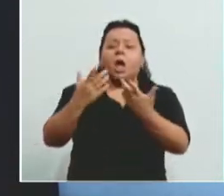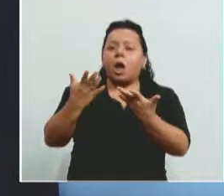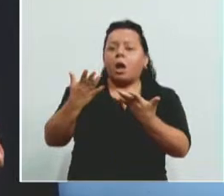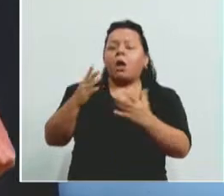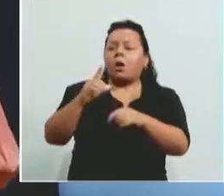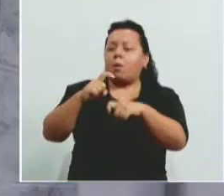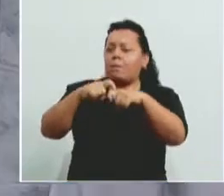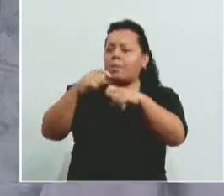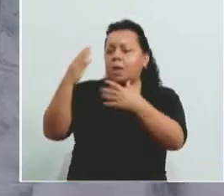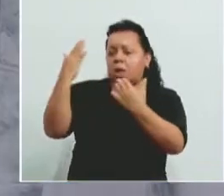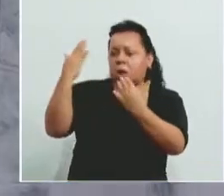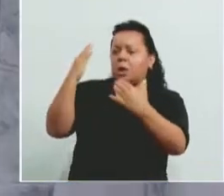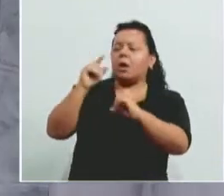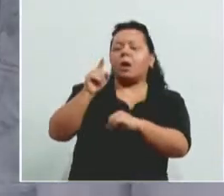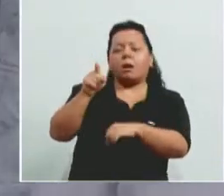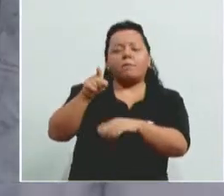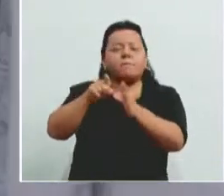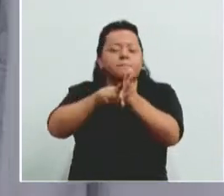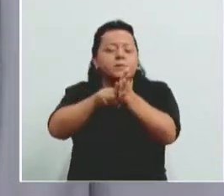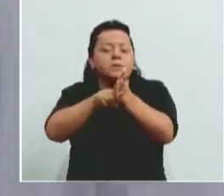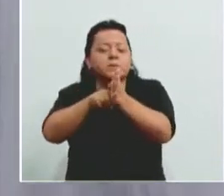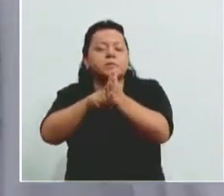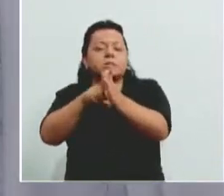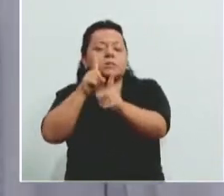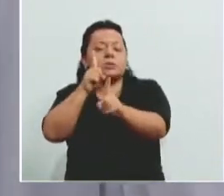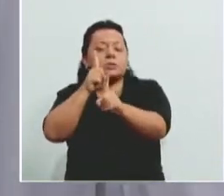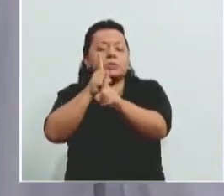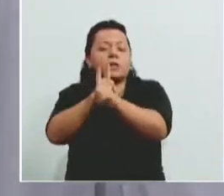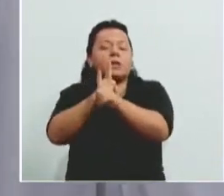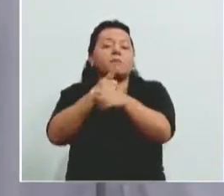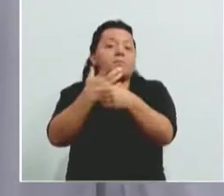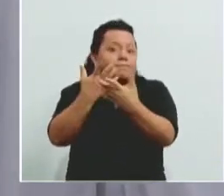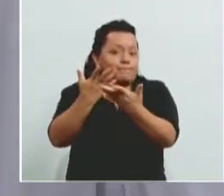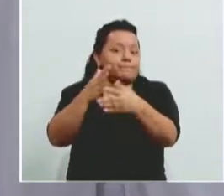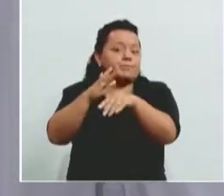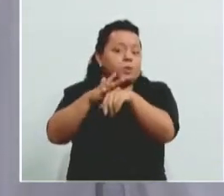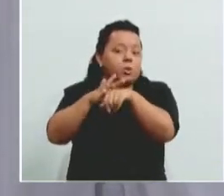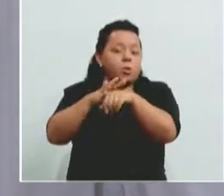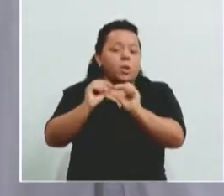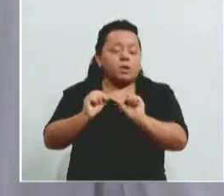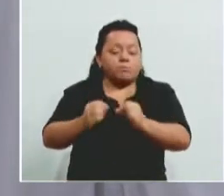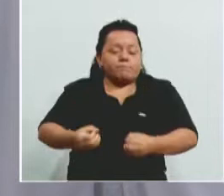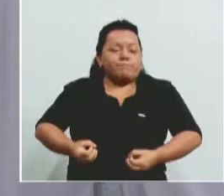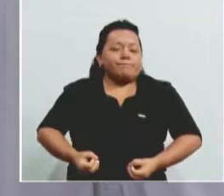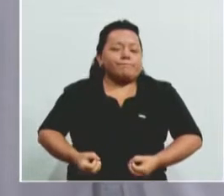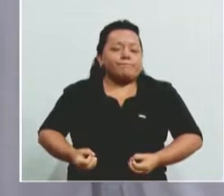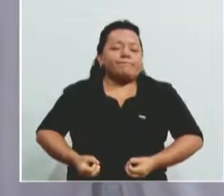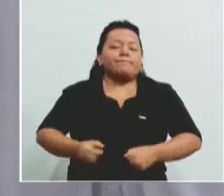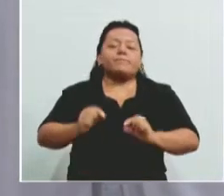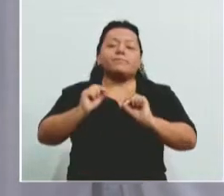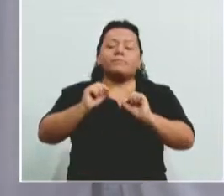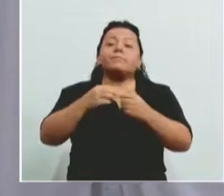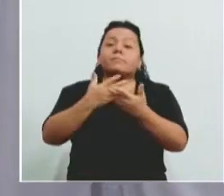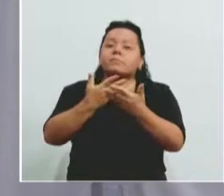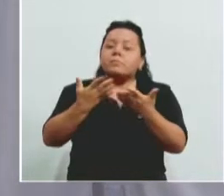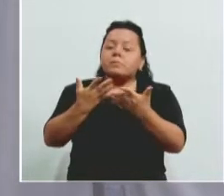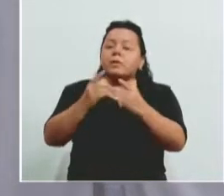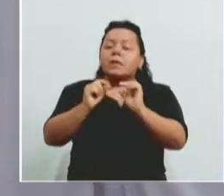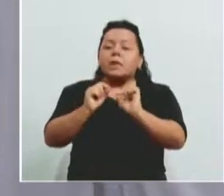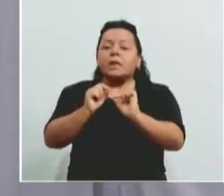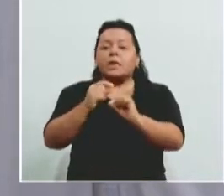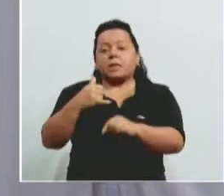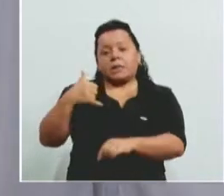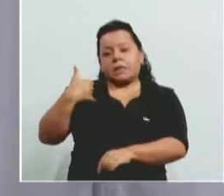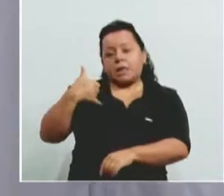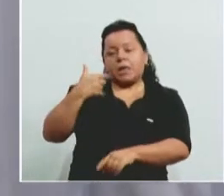alguns exames. Até falando deste dado, doutora, segundo levantamentos, né, a média de idade onde ocorre o diagnóstico